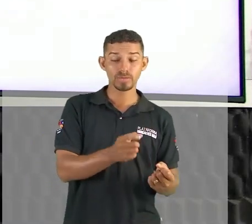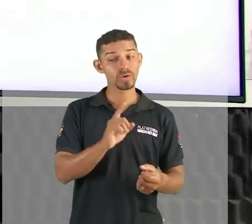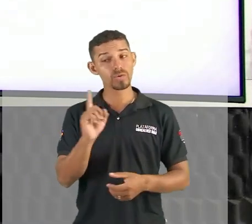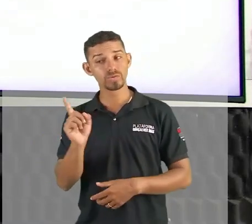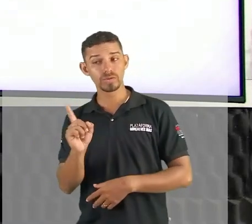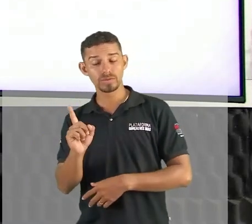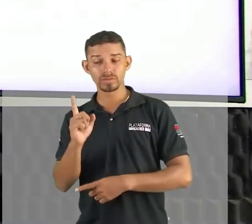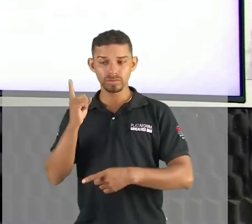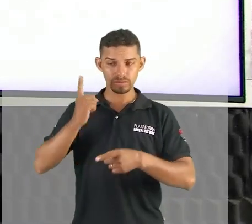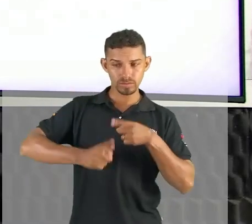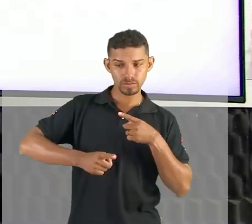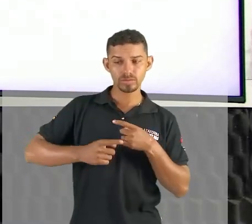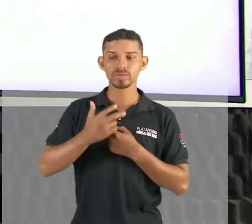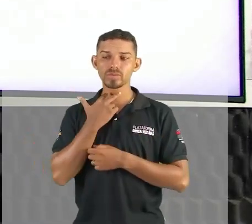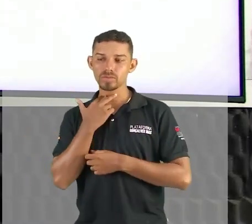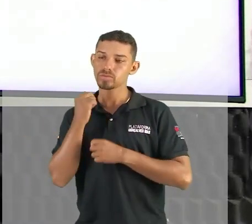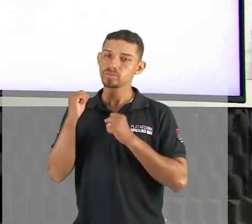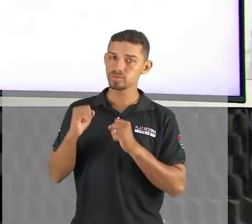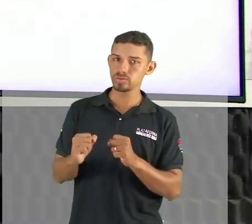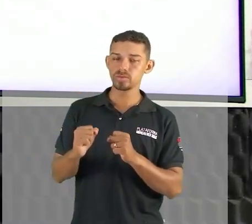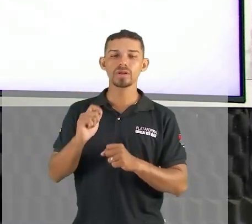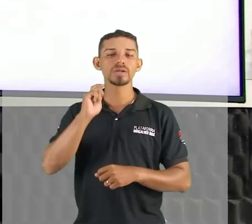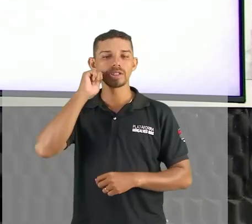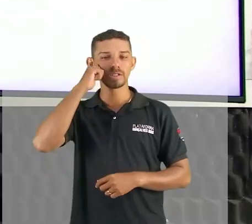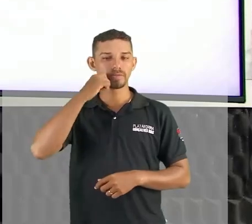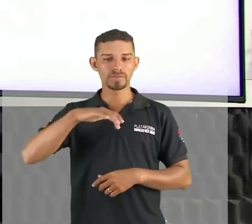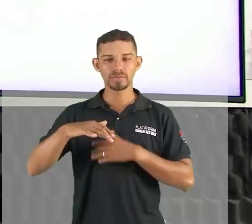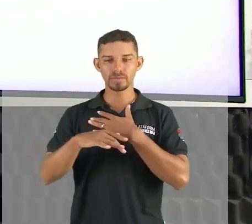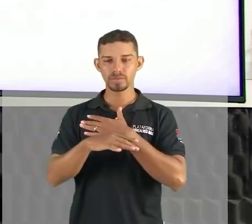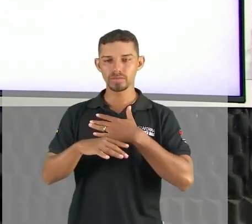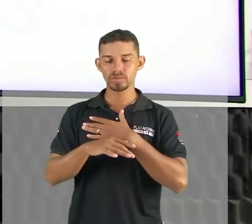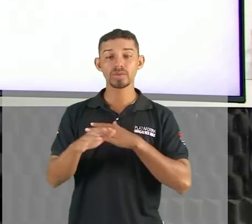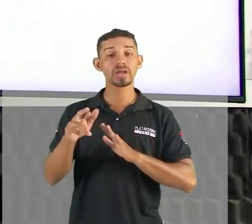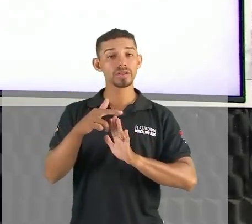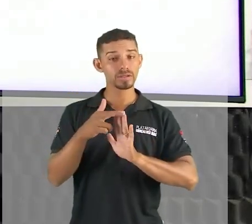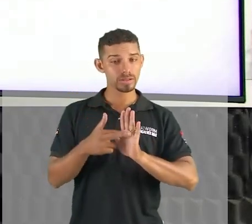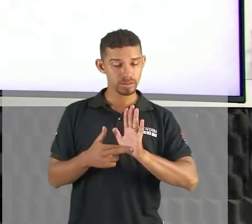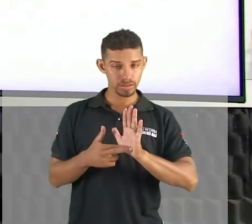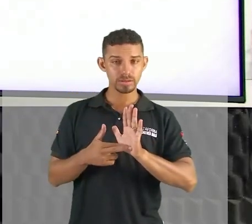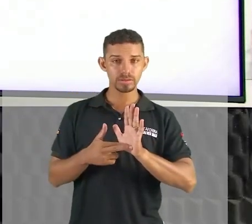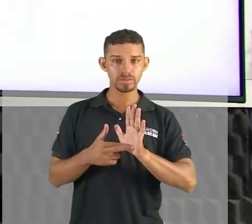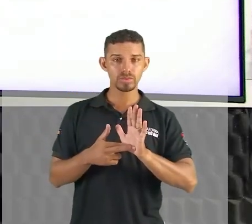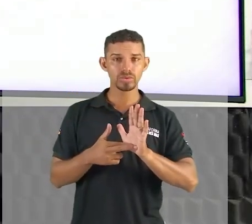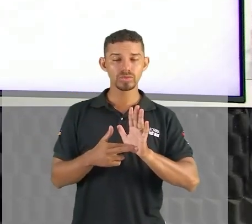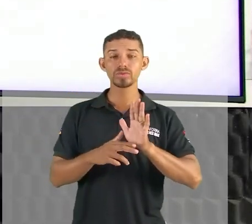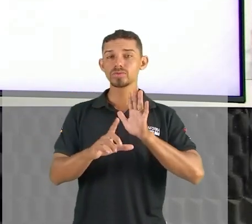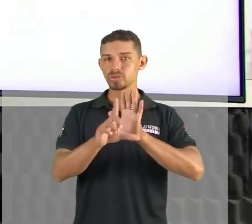os negros a transitar em determinadas áreas da cidade, dentro do regime do apartheid. Então, é um regime